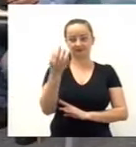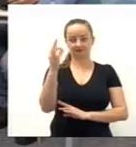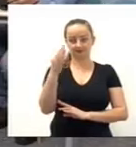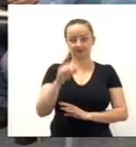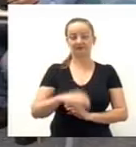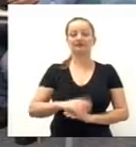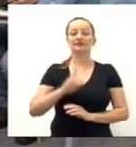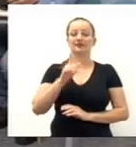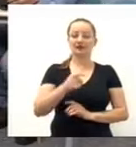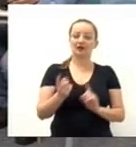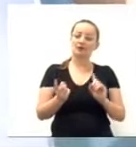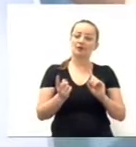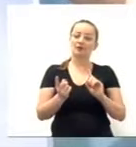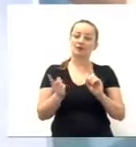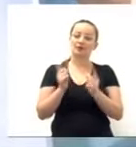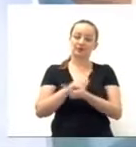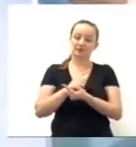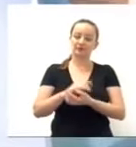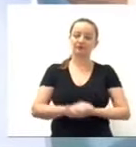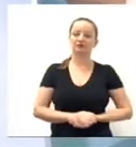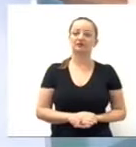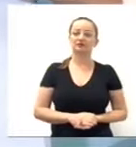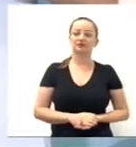cateto oposto